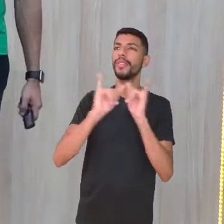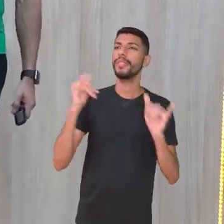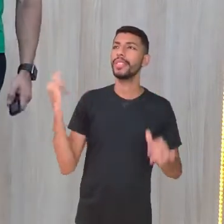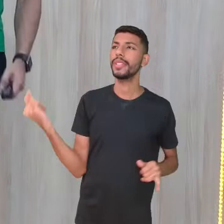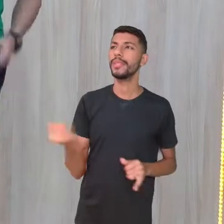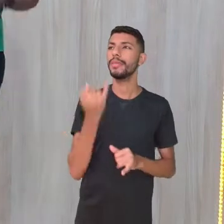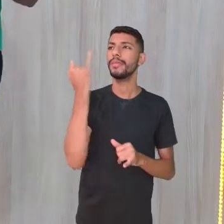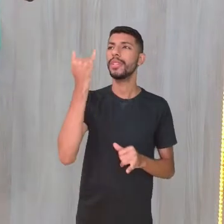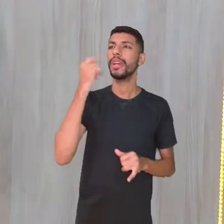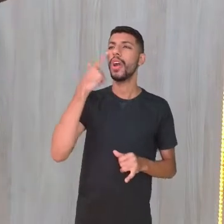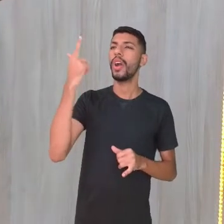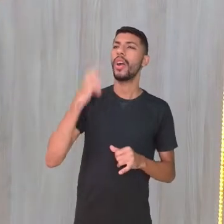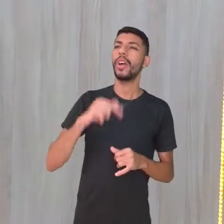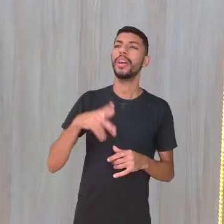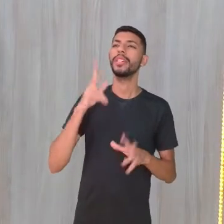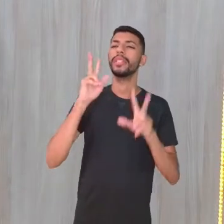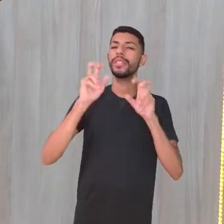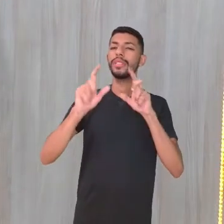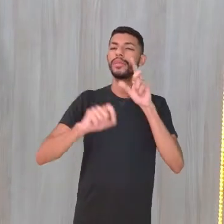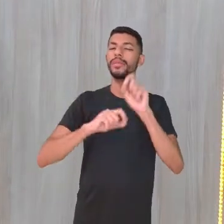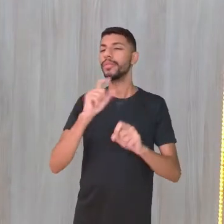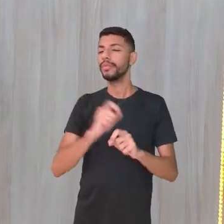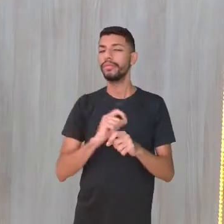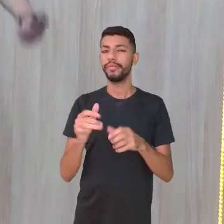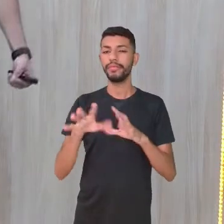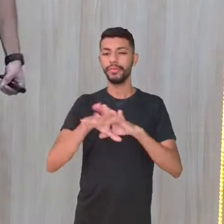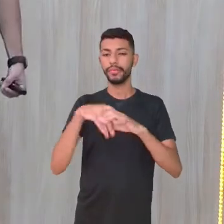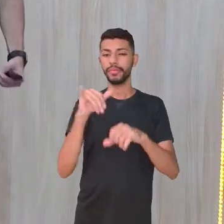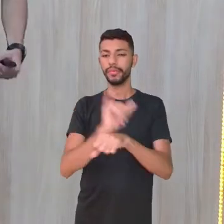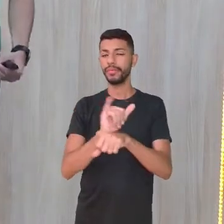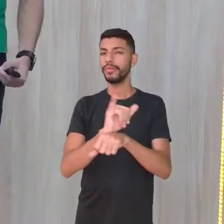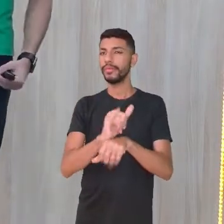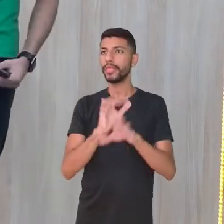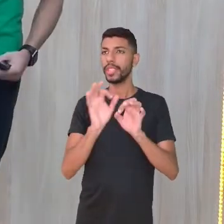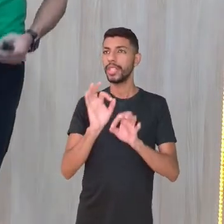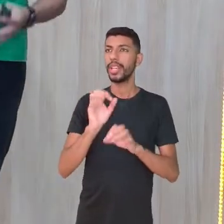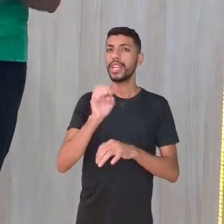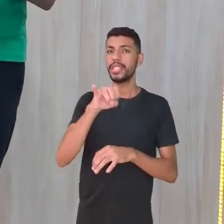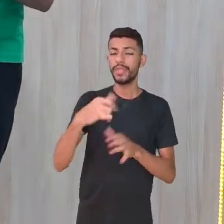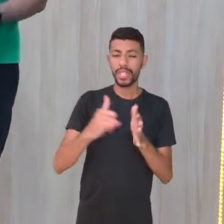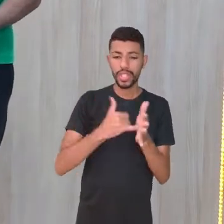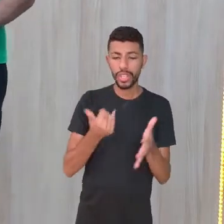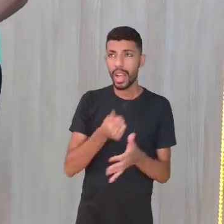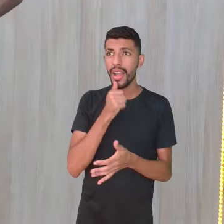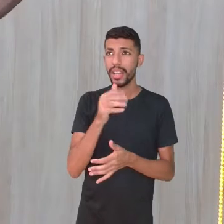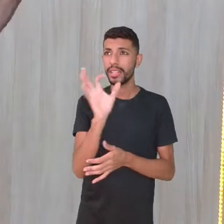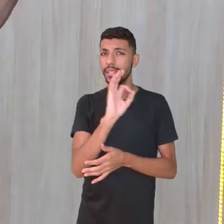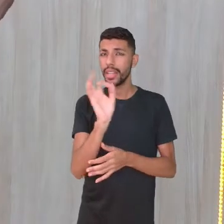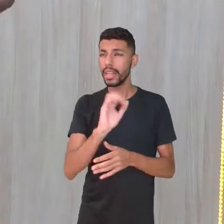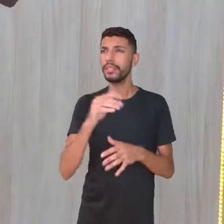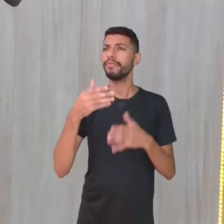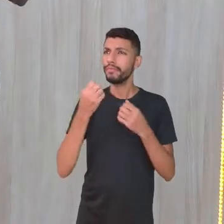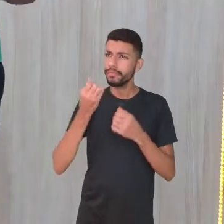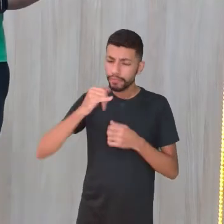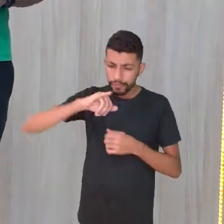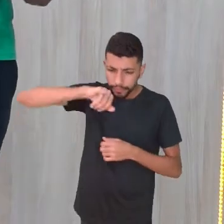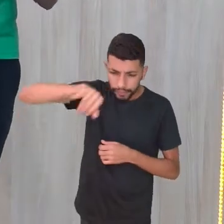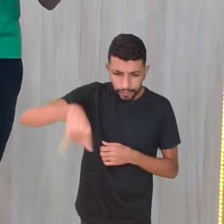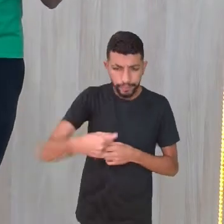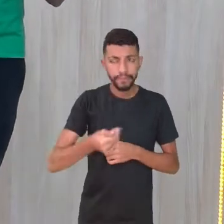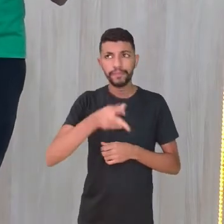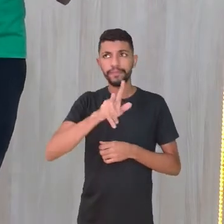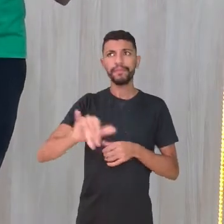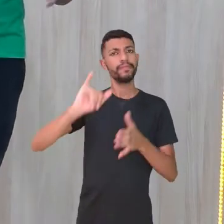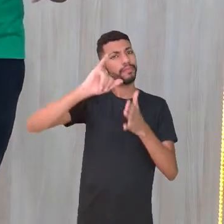falar é sobre o nosso canal no YouTube. Se você ainda não está inscrito no nosso canal, se inscreva, tá? O canal é uma